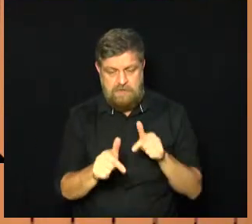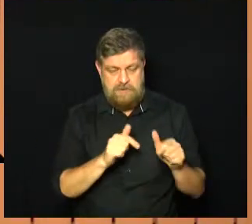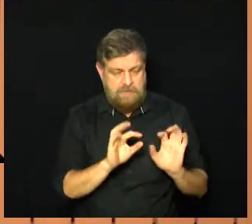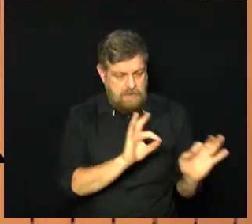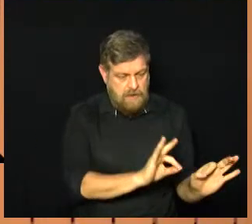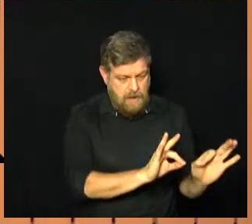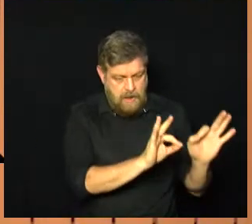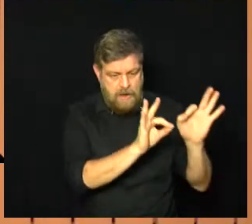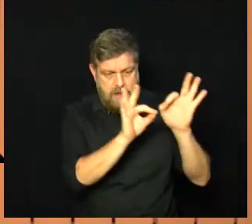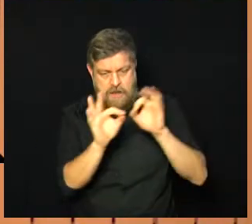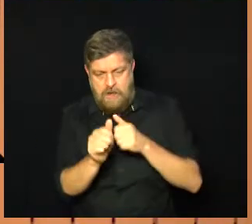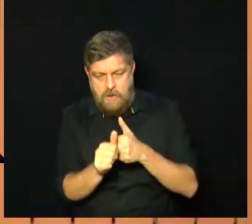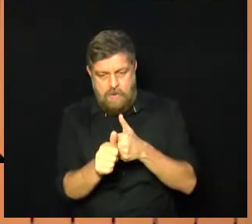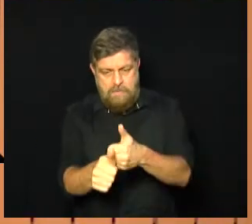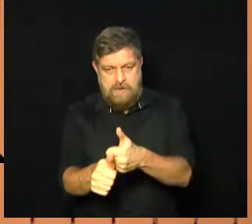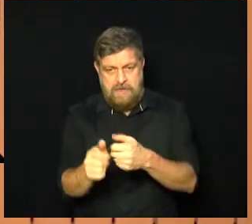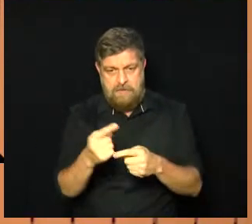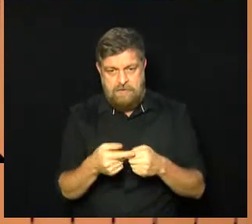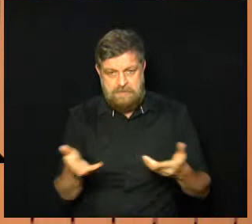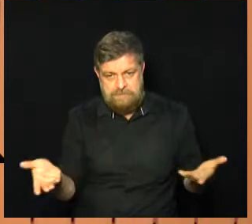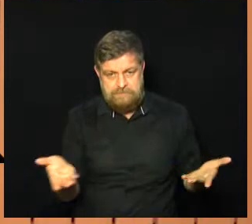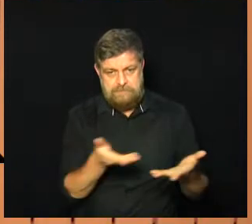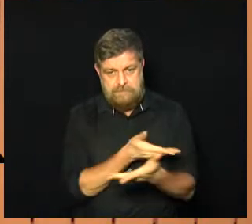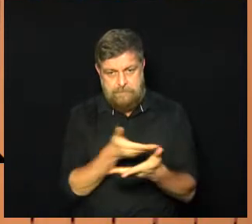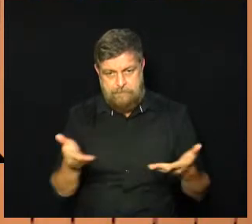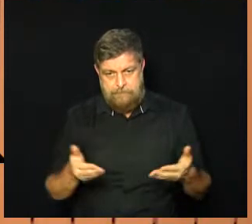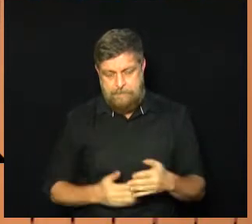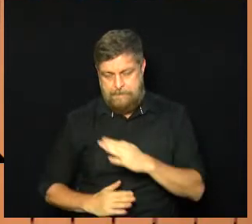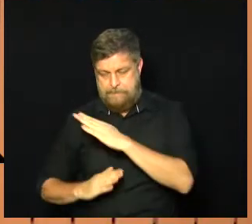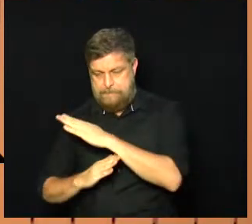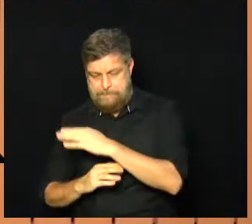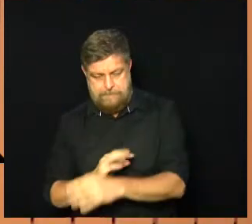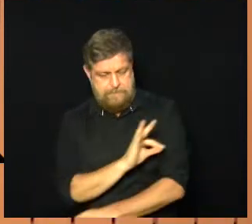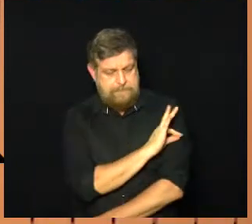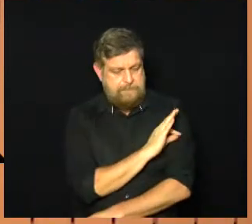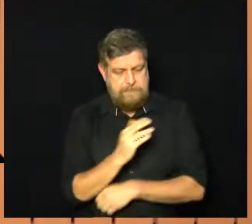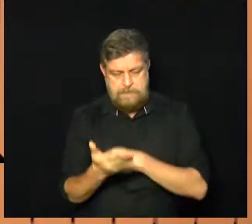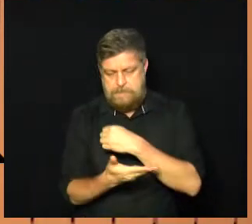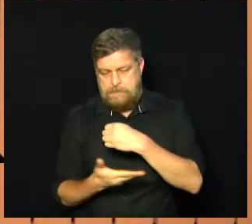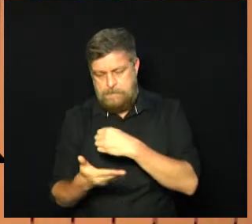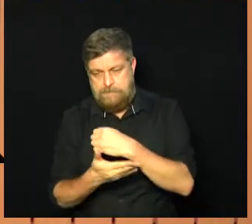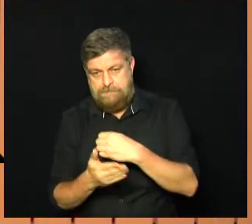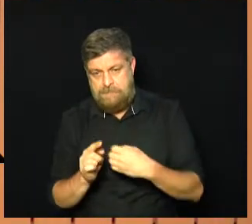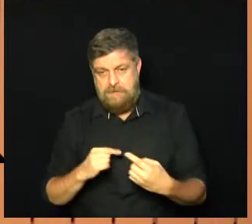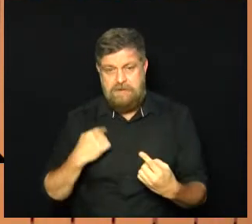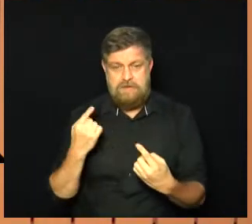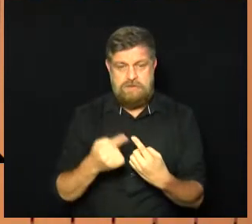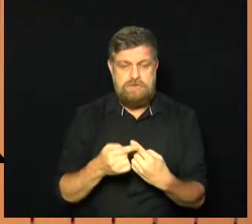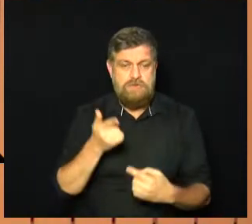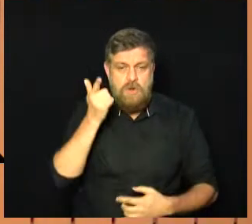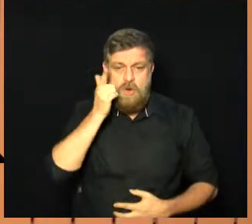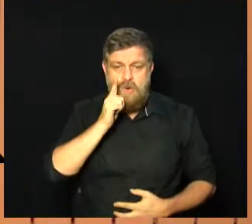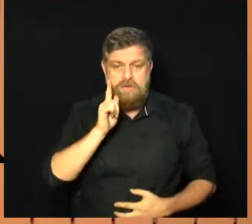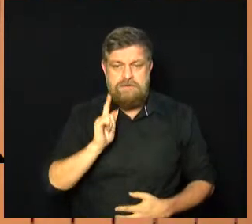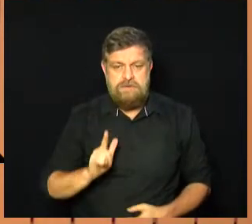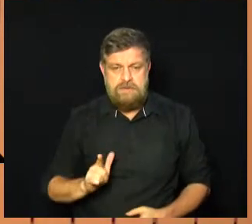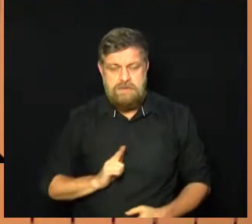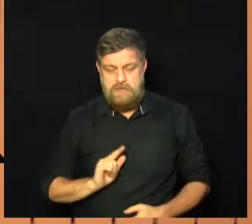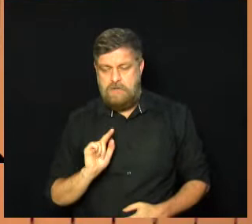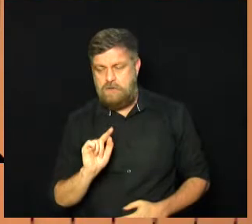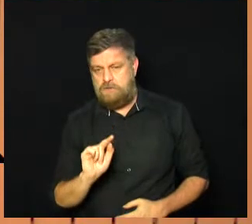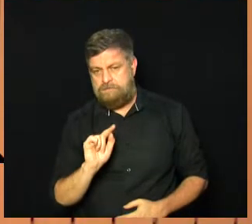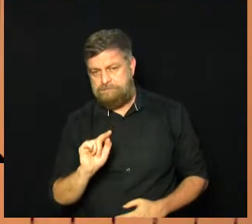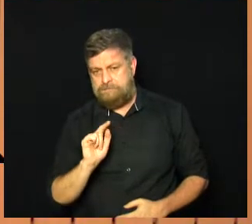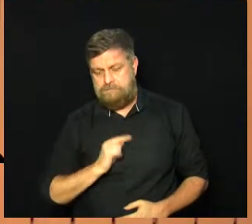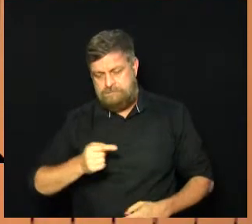justamente porque a interação entre o Legislativo e o Executivo é fundamental para que a gente consiga transformar